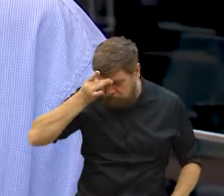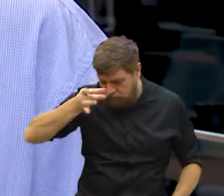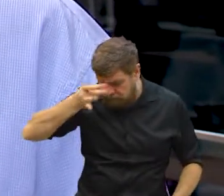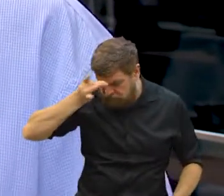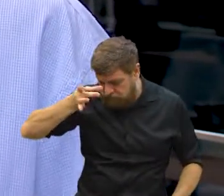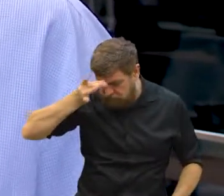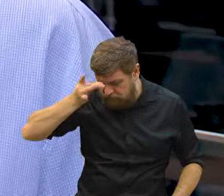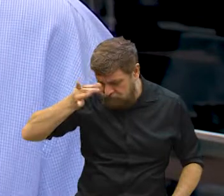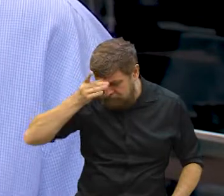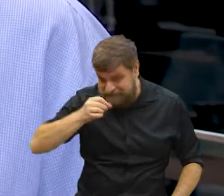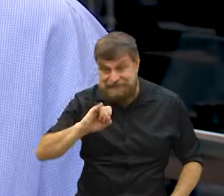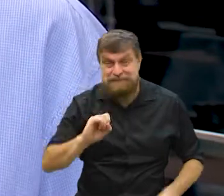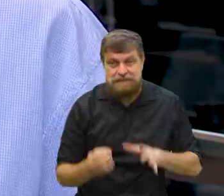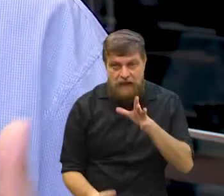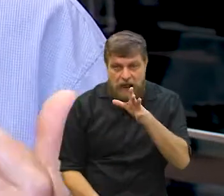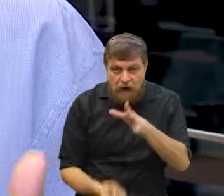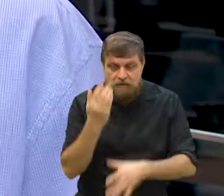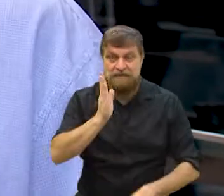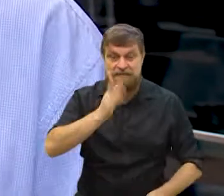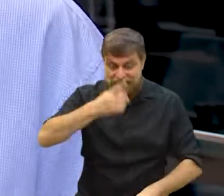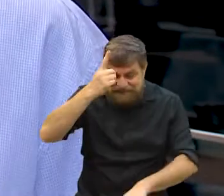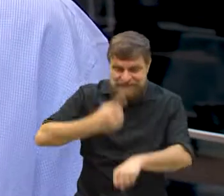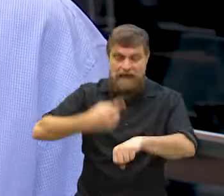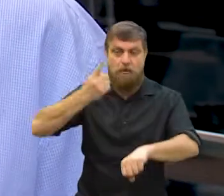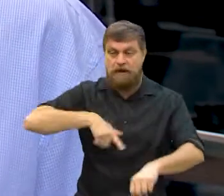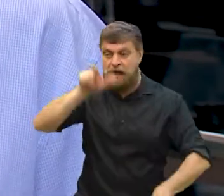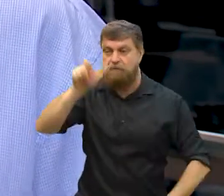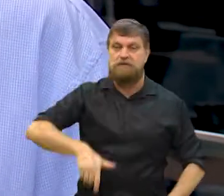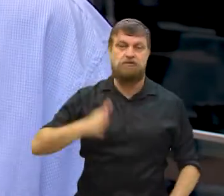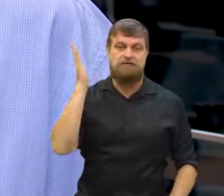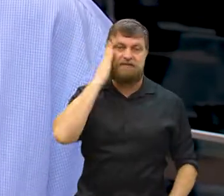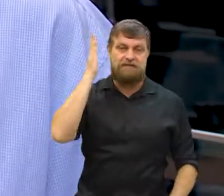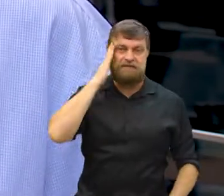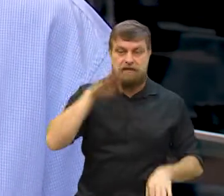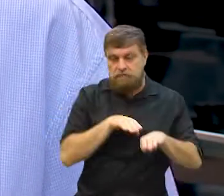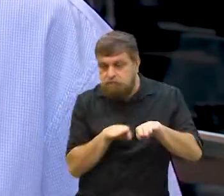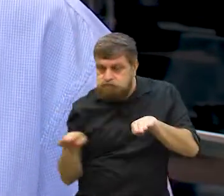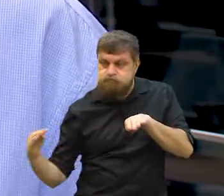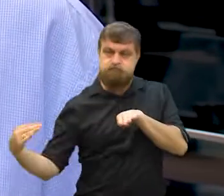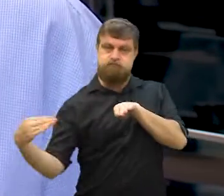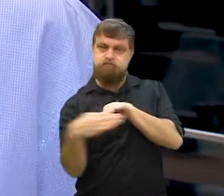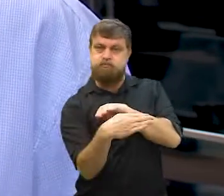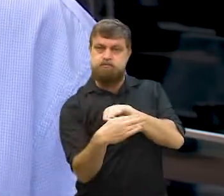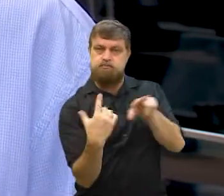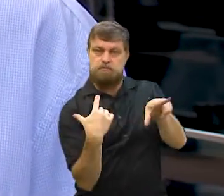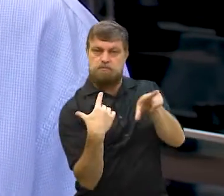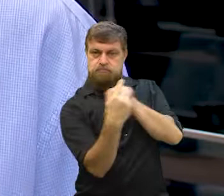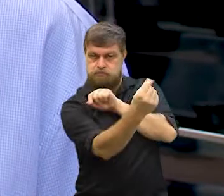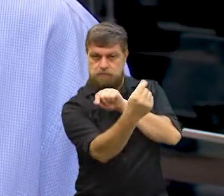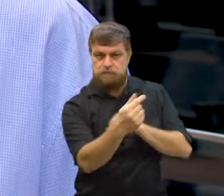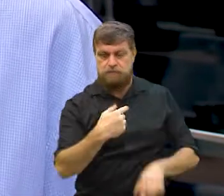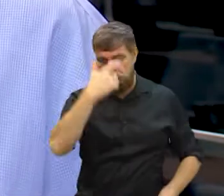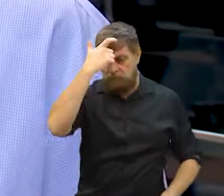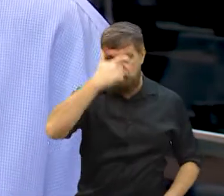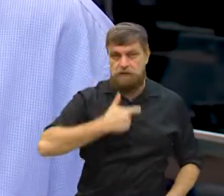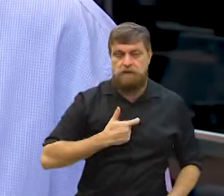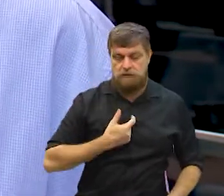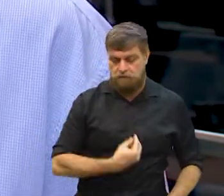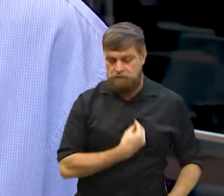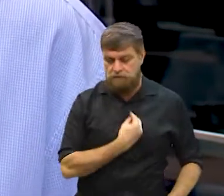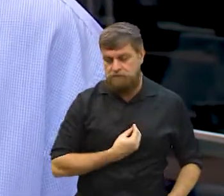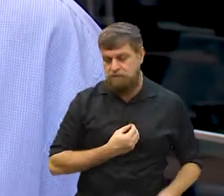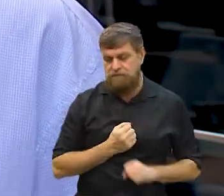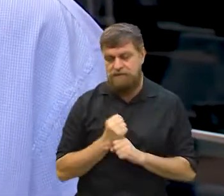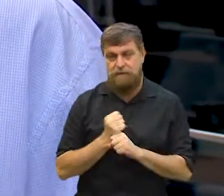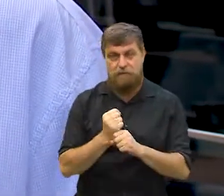ficando na cabeça das pessoas quando acontecer já meio que automaticamente elas vão poder procurar esses atalhos eu